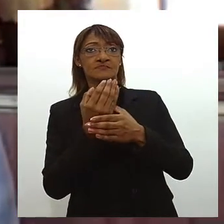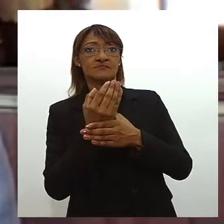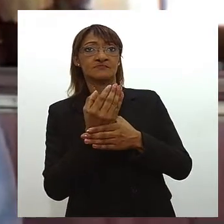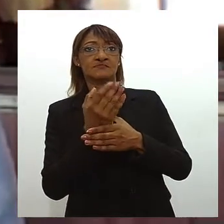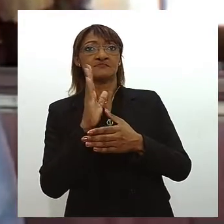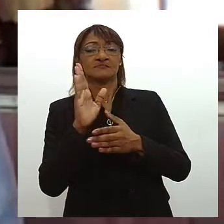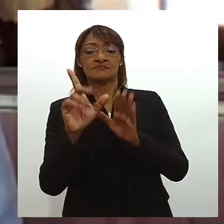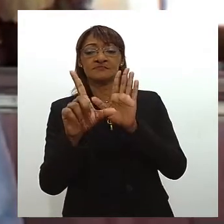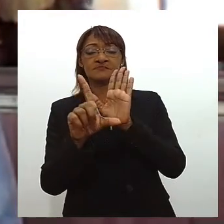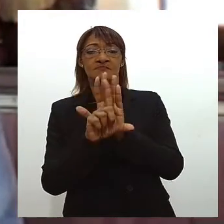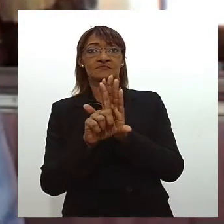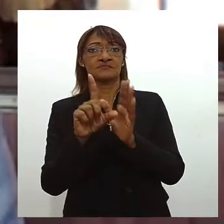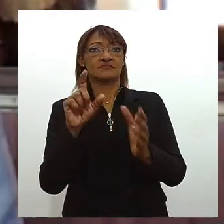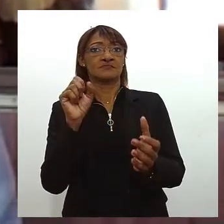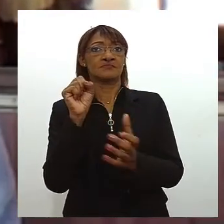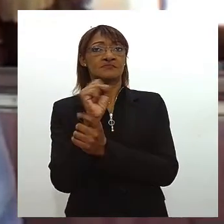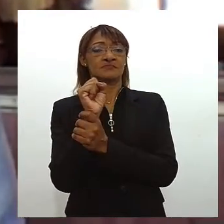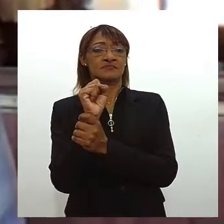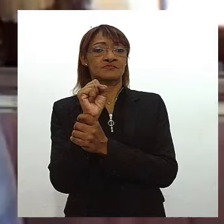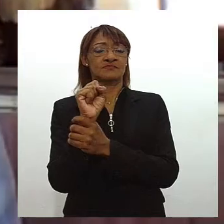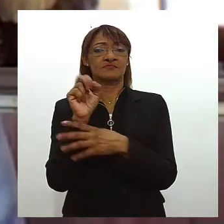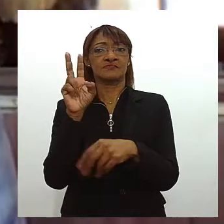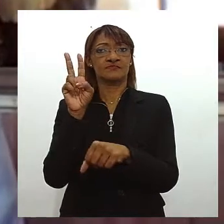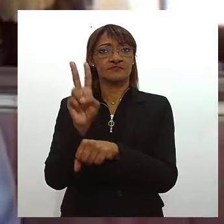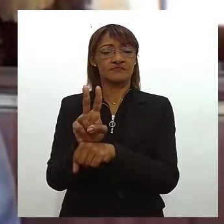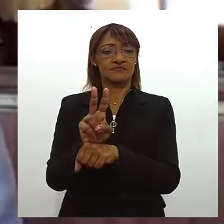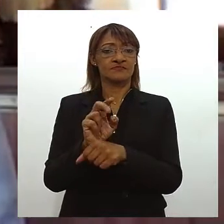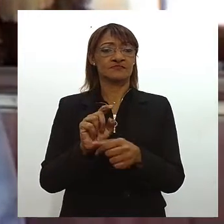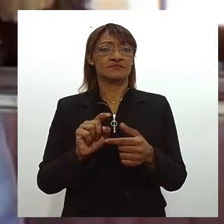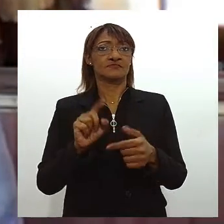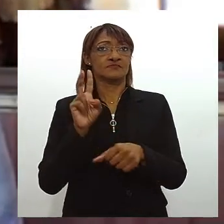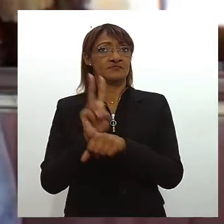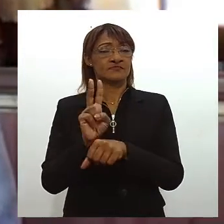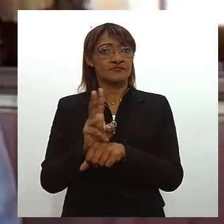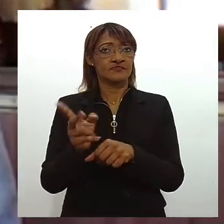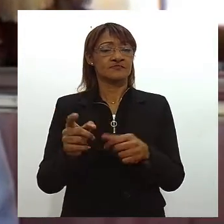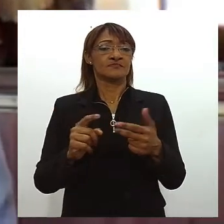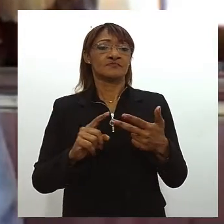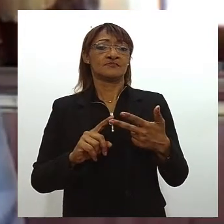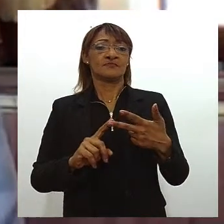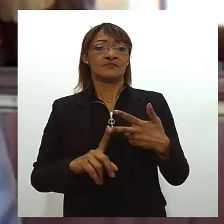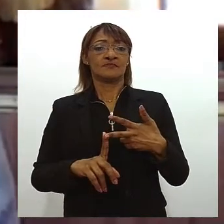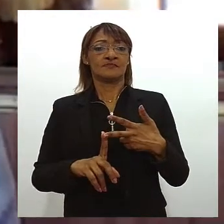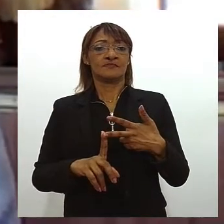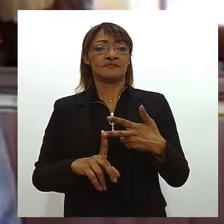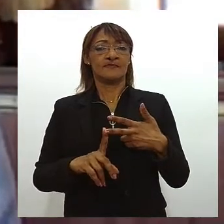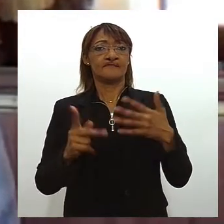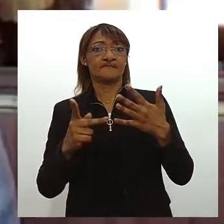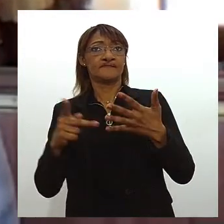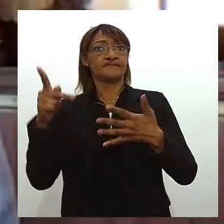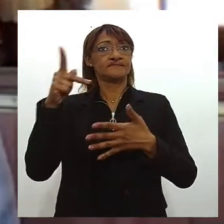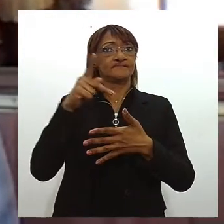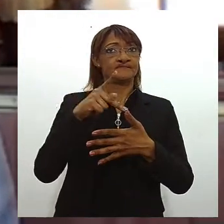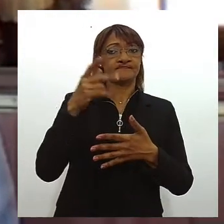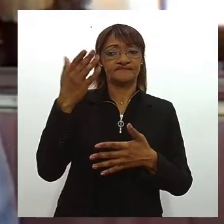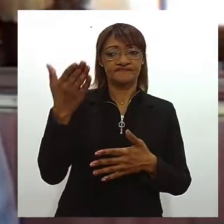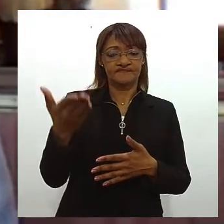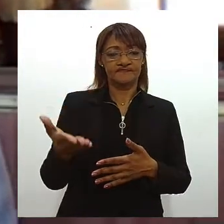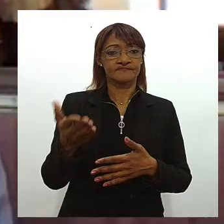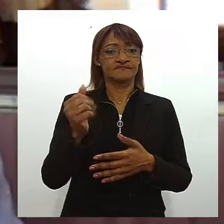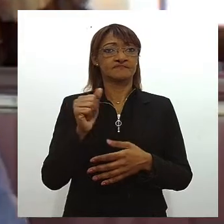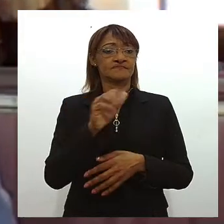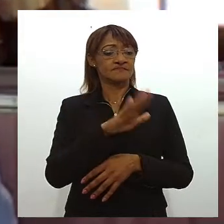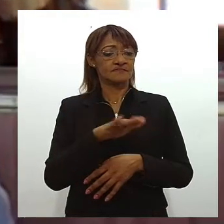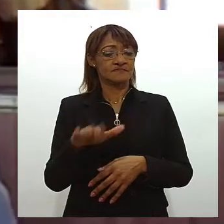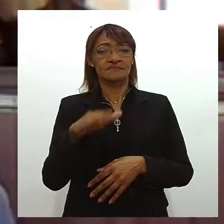lei prevê para proteger, para cuidar, para priorizar de forma absoluta as crianças